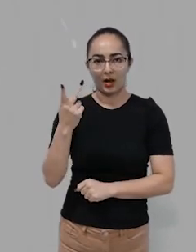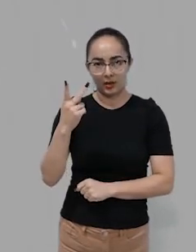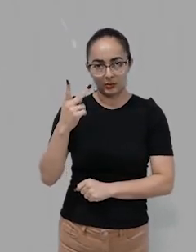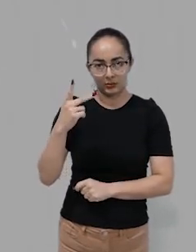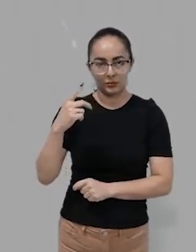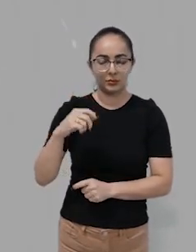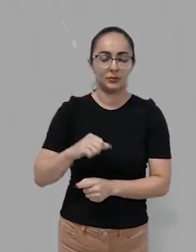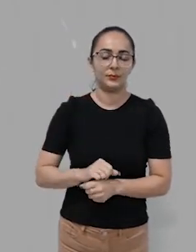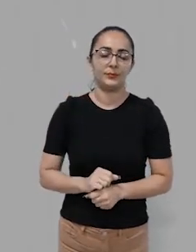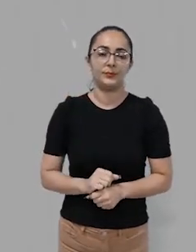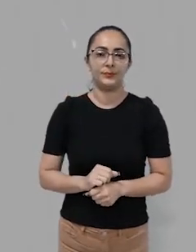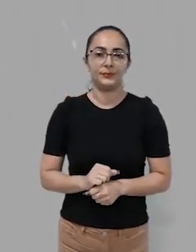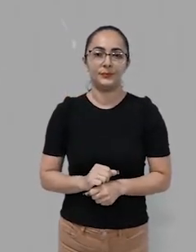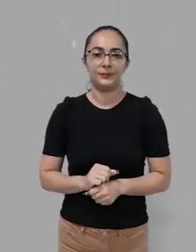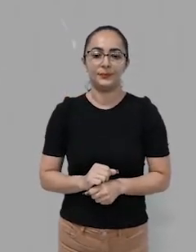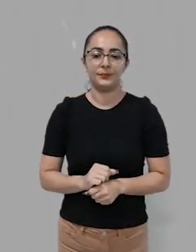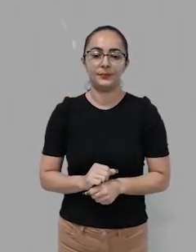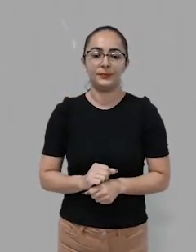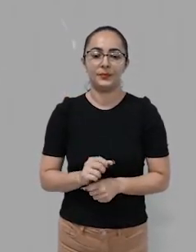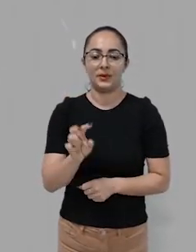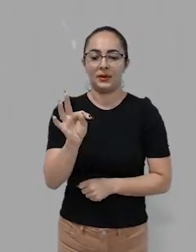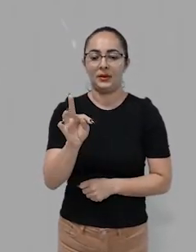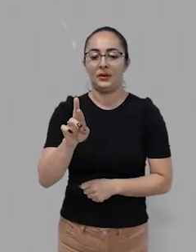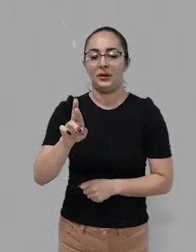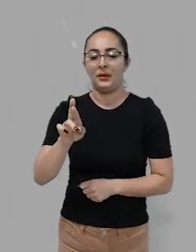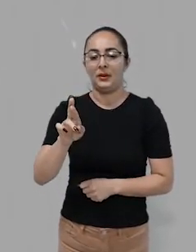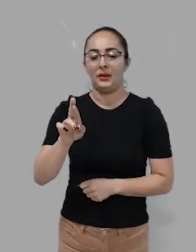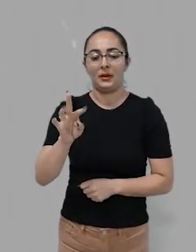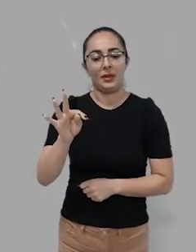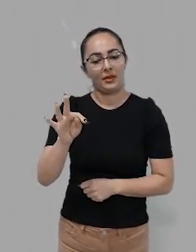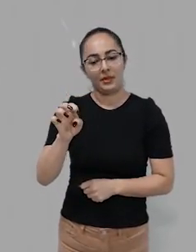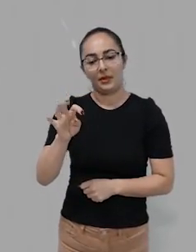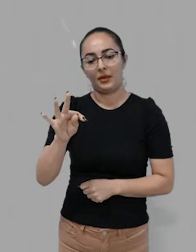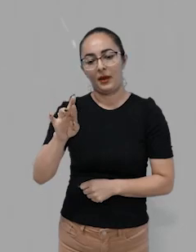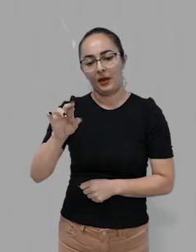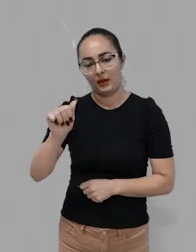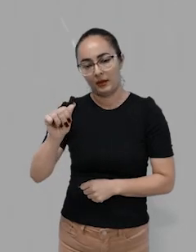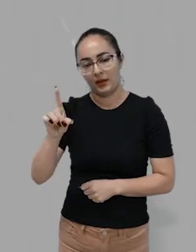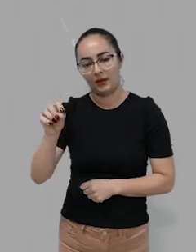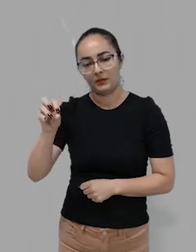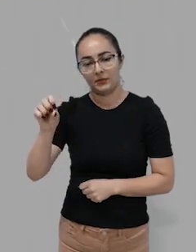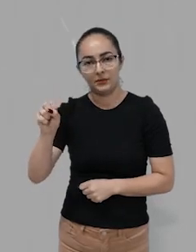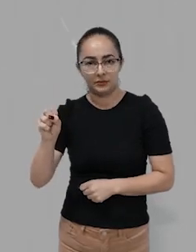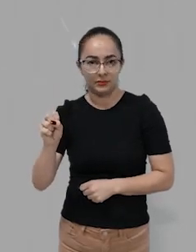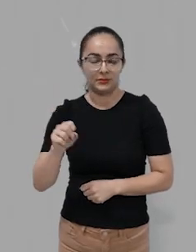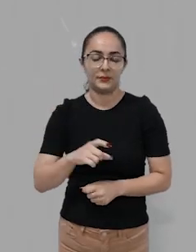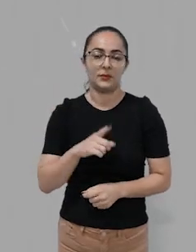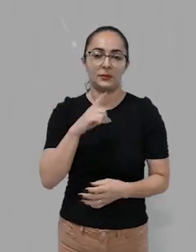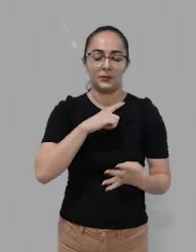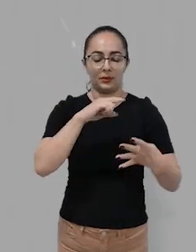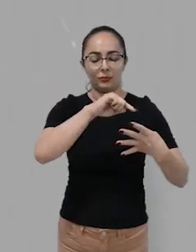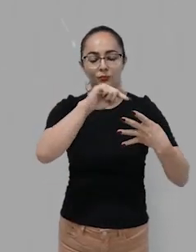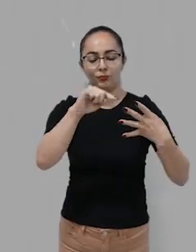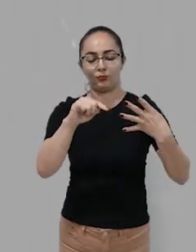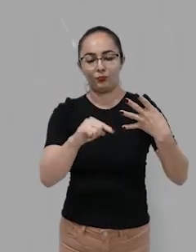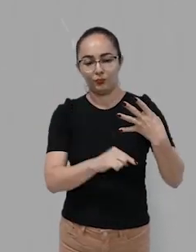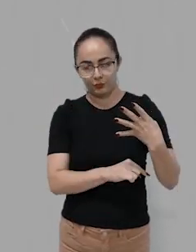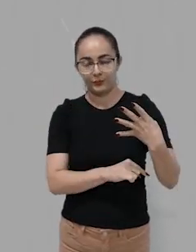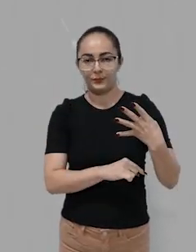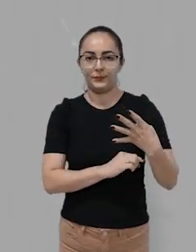liberar 4 hidrogênios em solução, tetrácidos. Então, nós temos o monoácido, o diácido,